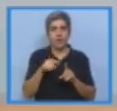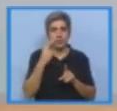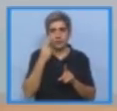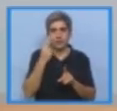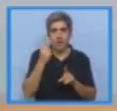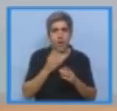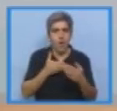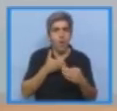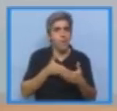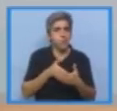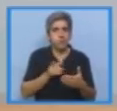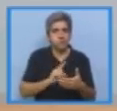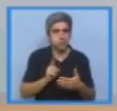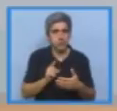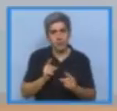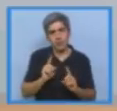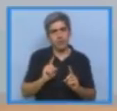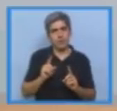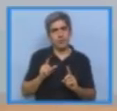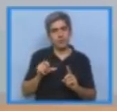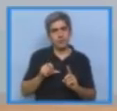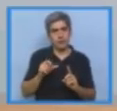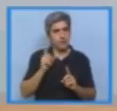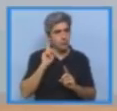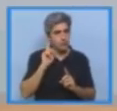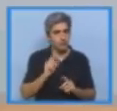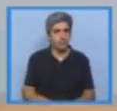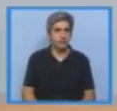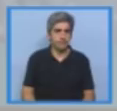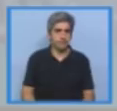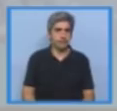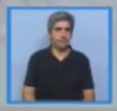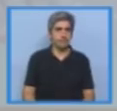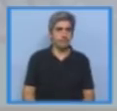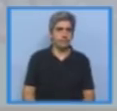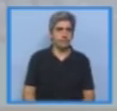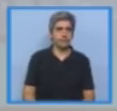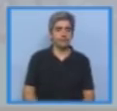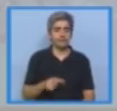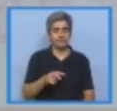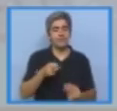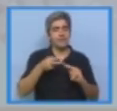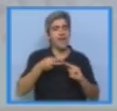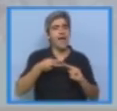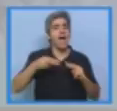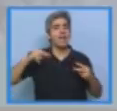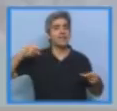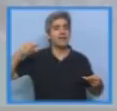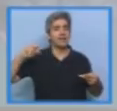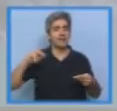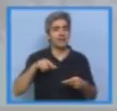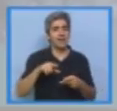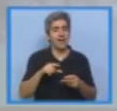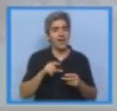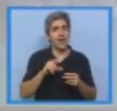código inacessível às pessoas. Eu acho que isso é muito, muito, muito importante. Este tem sido, digamos, o ADN deste portal. Como é que se